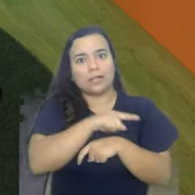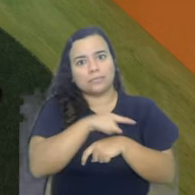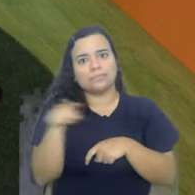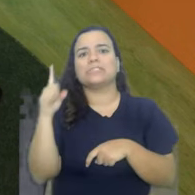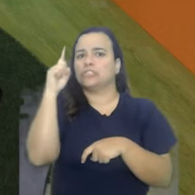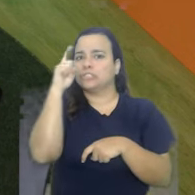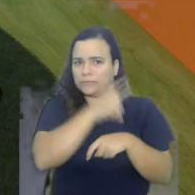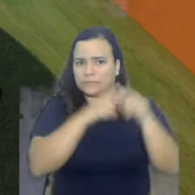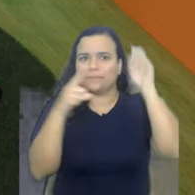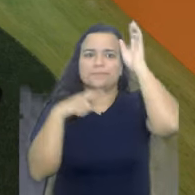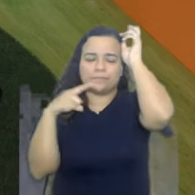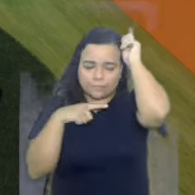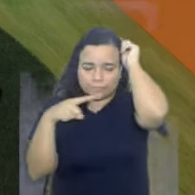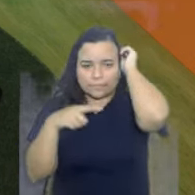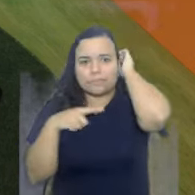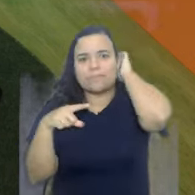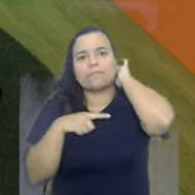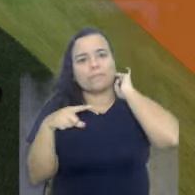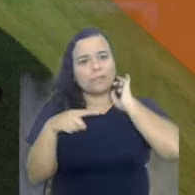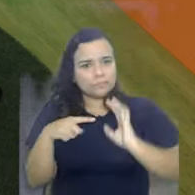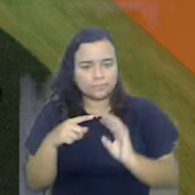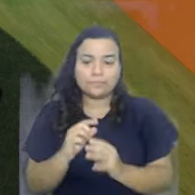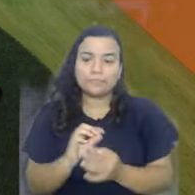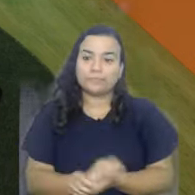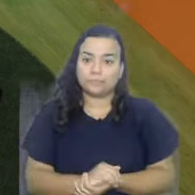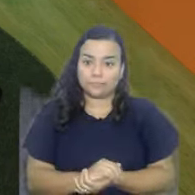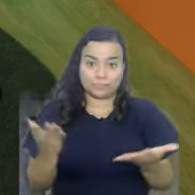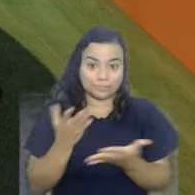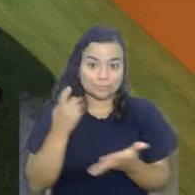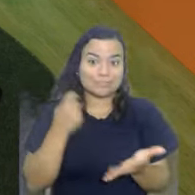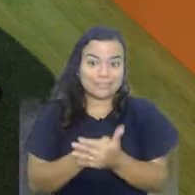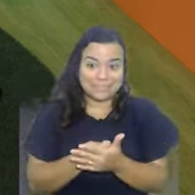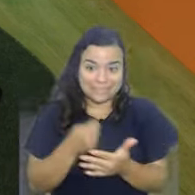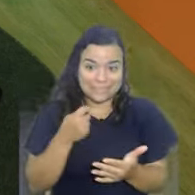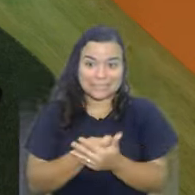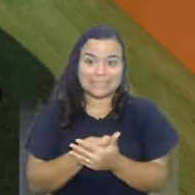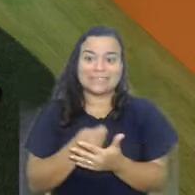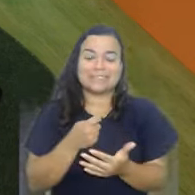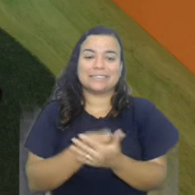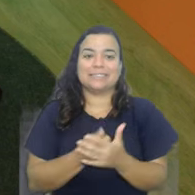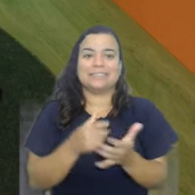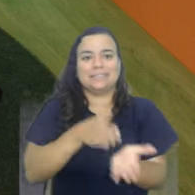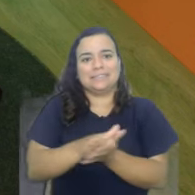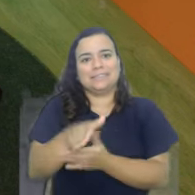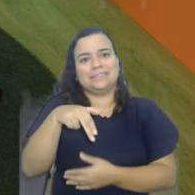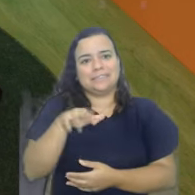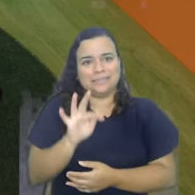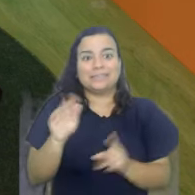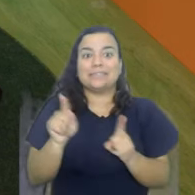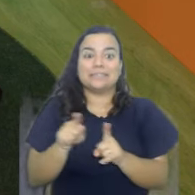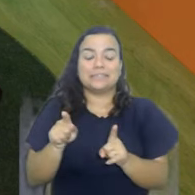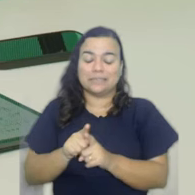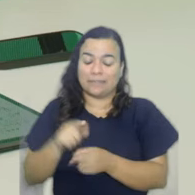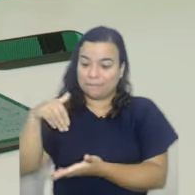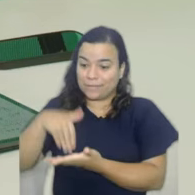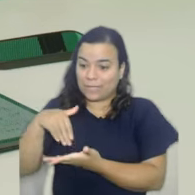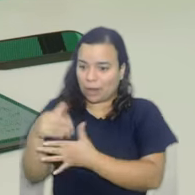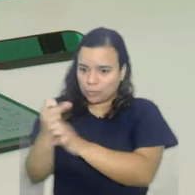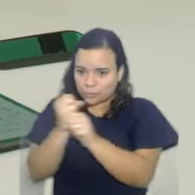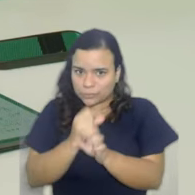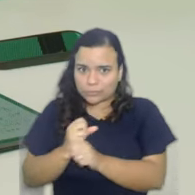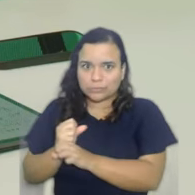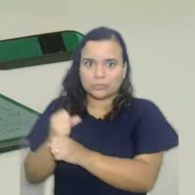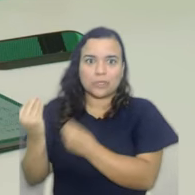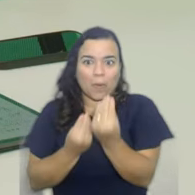né já né Bora Maia é obrigatório e no final o livro caixa então assim o produtor